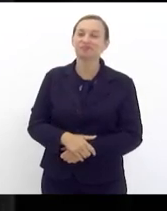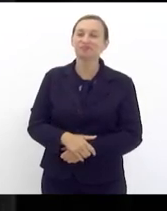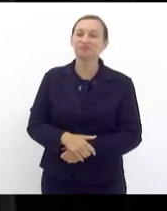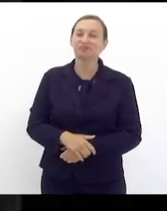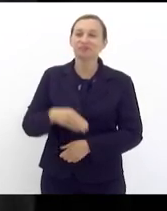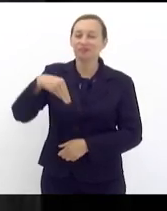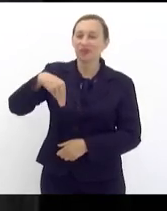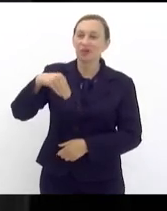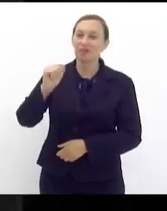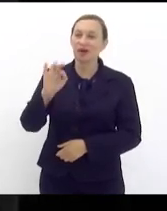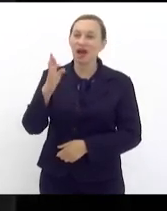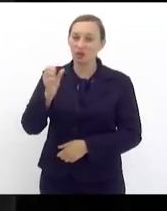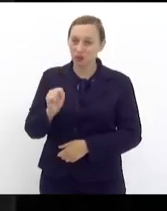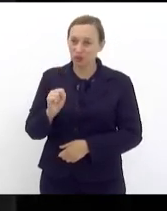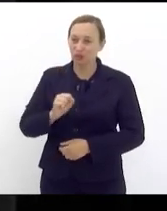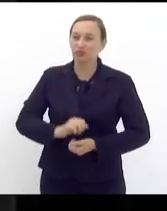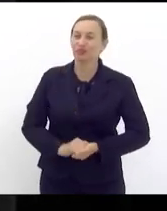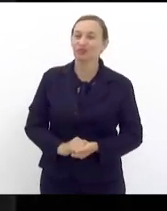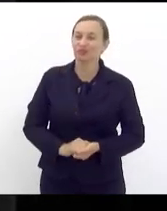o Marcos.